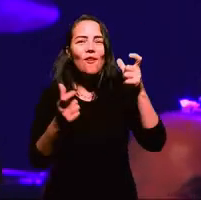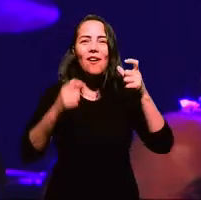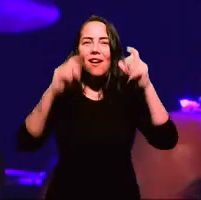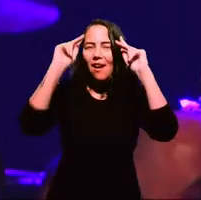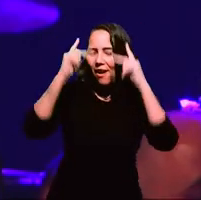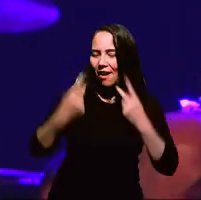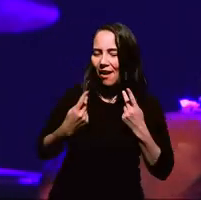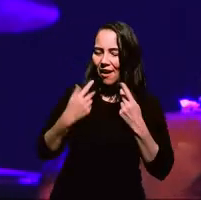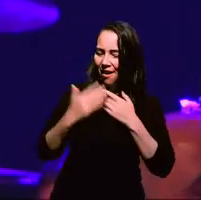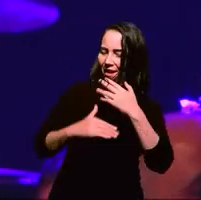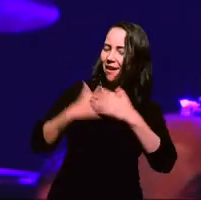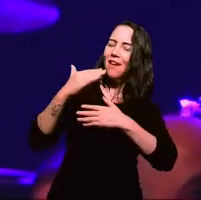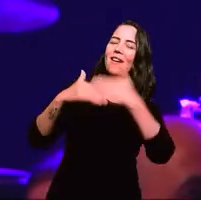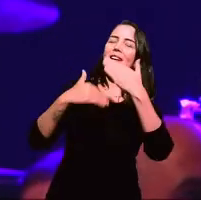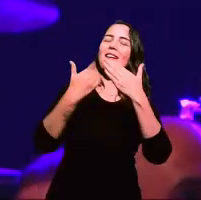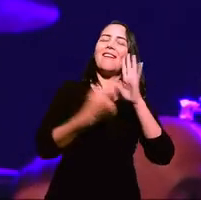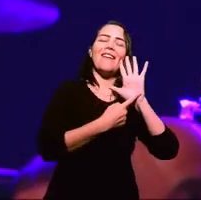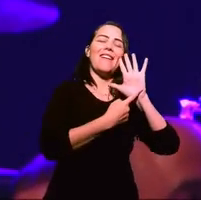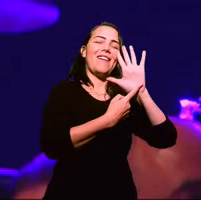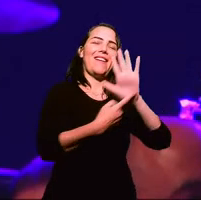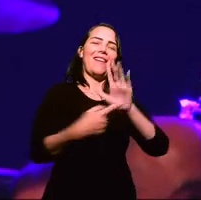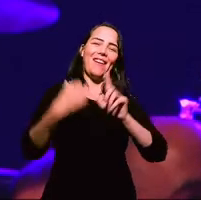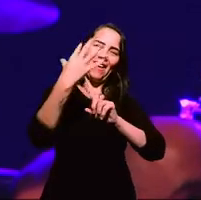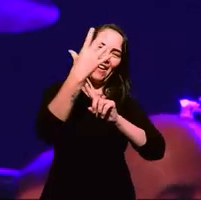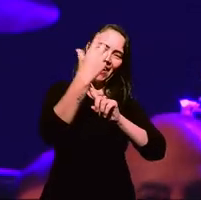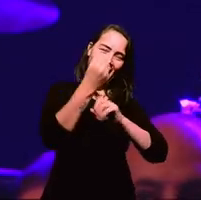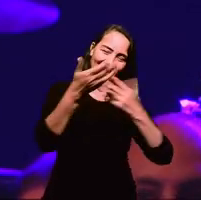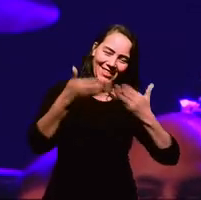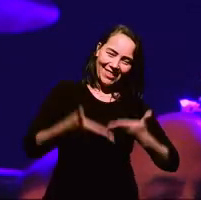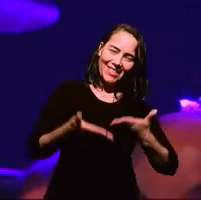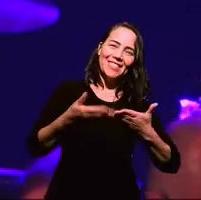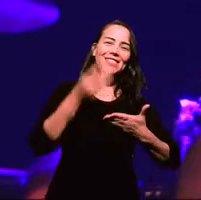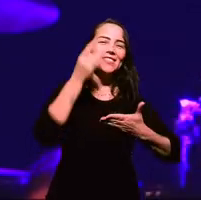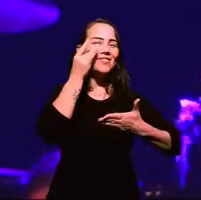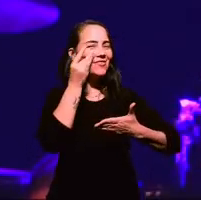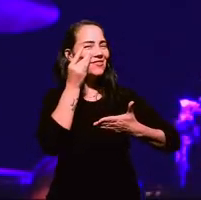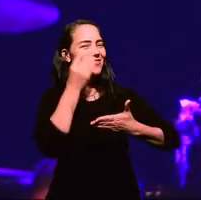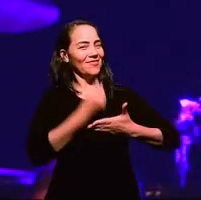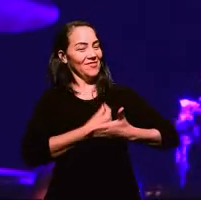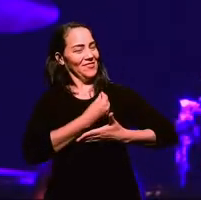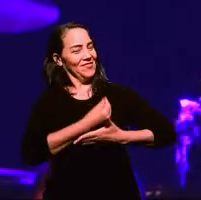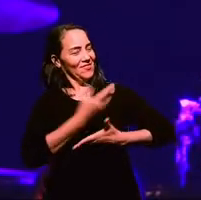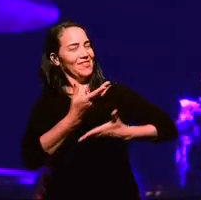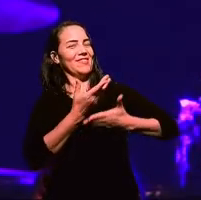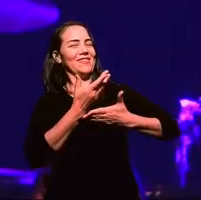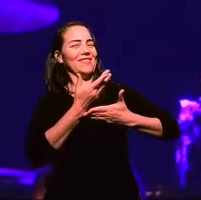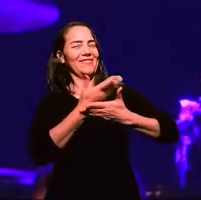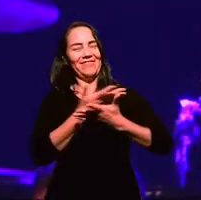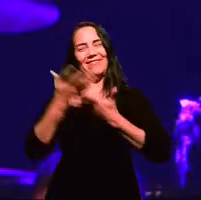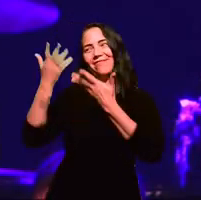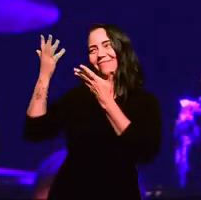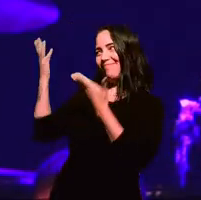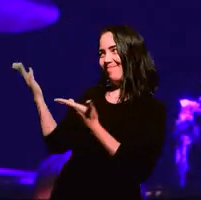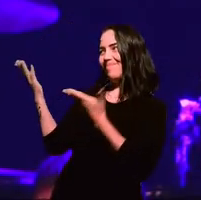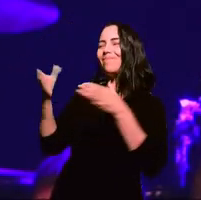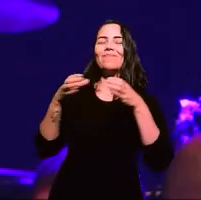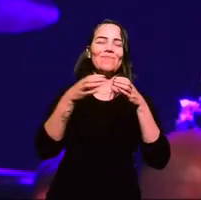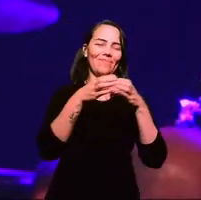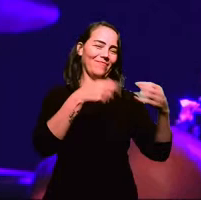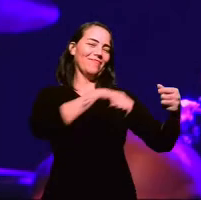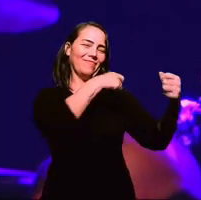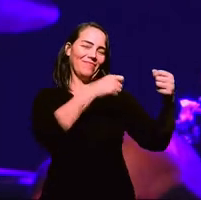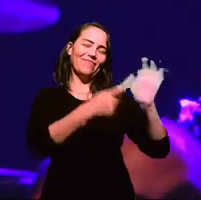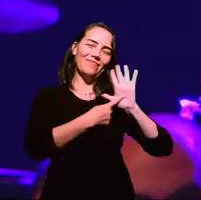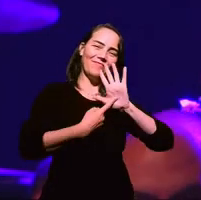construção de uma obra de arte aqui no palco, ao vivo e a cores, é fazendo